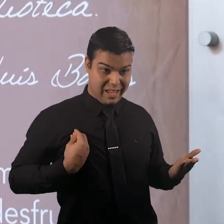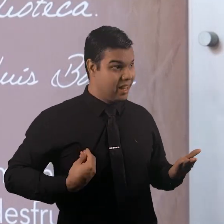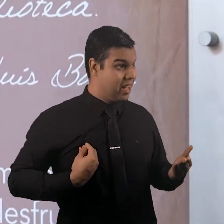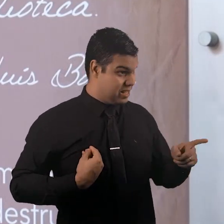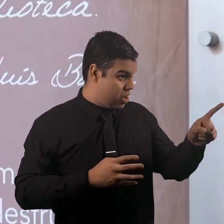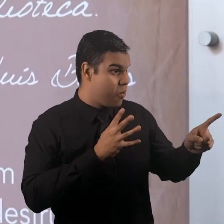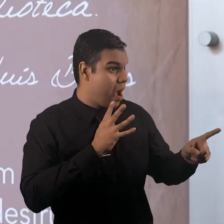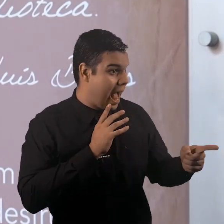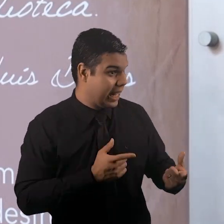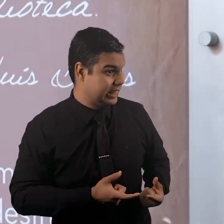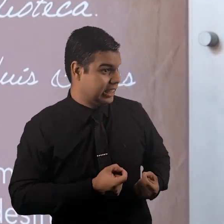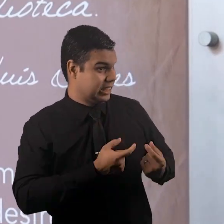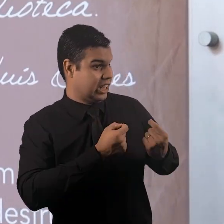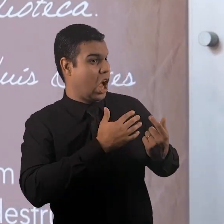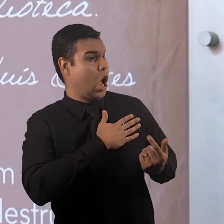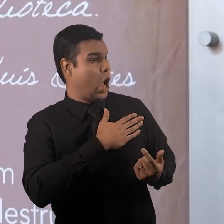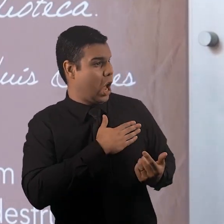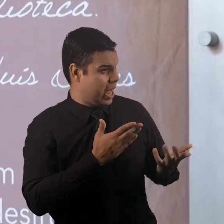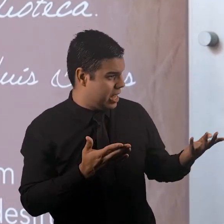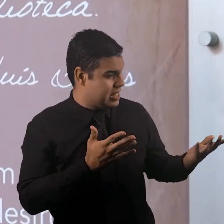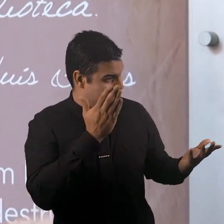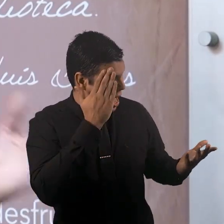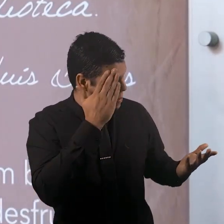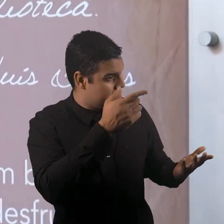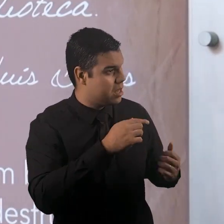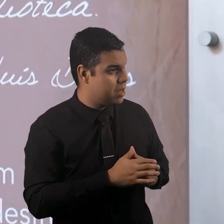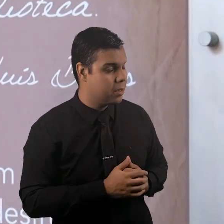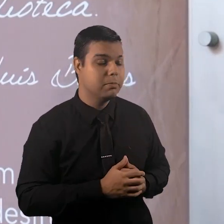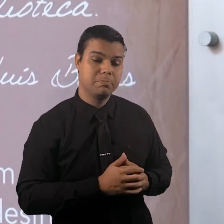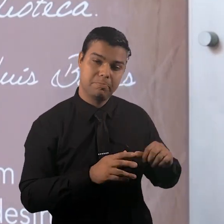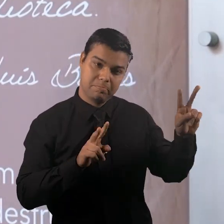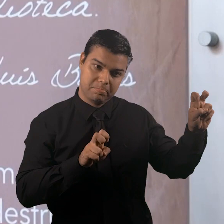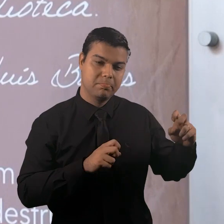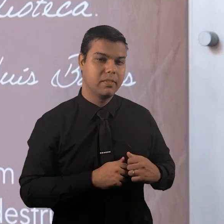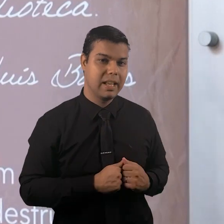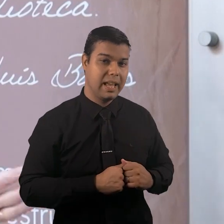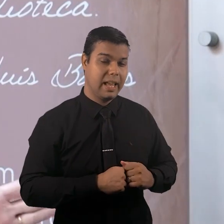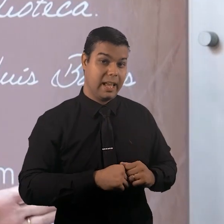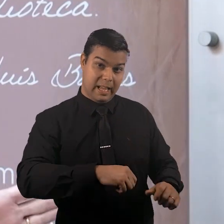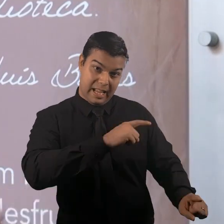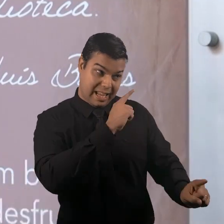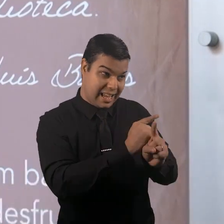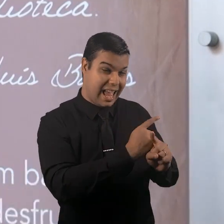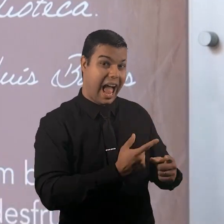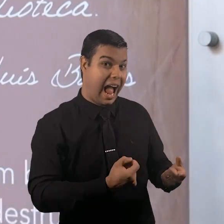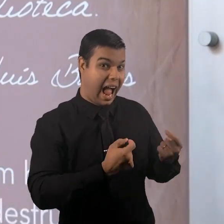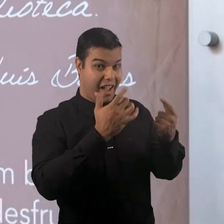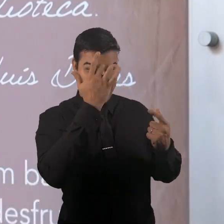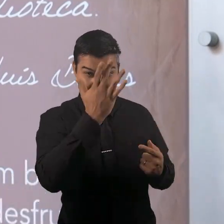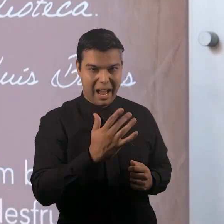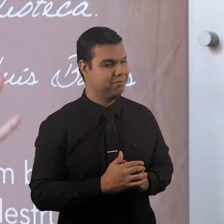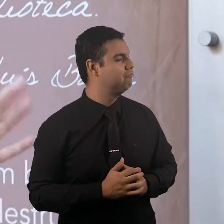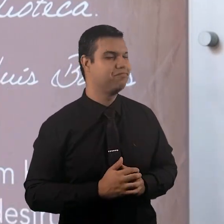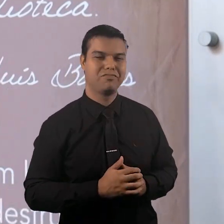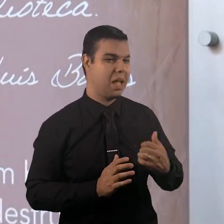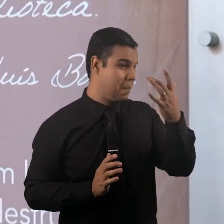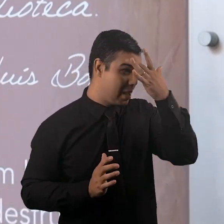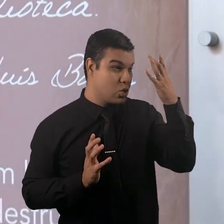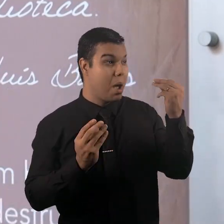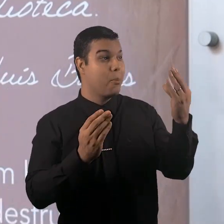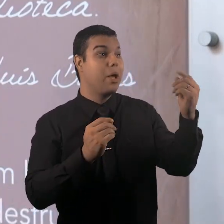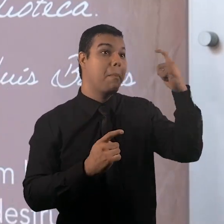que já viveu a realidade de um câncer, fecha aspas. Receber a notícia de um diagnóstico de câncer não é fácil. A pessoa pensa logo na morte,